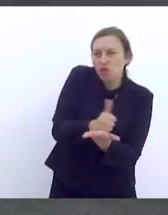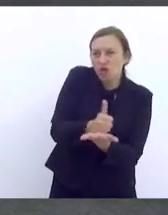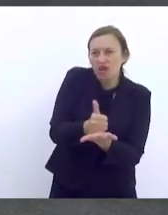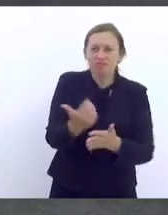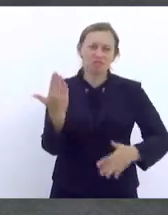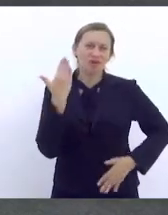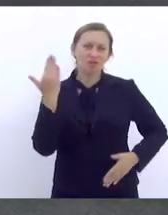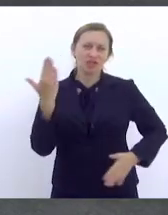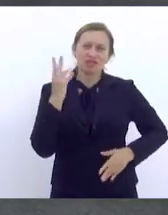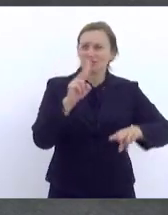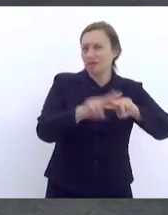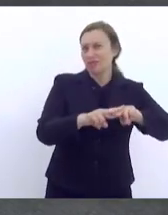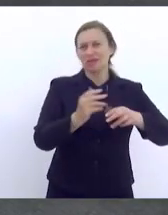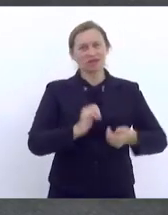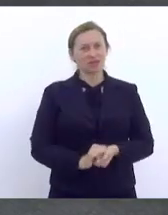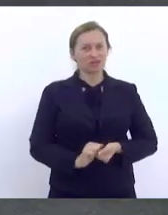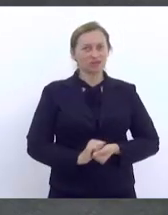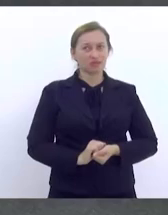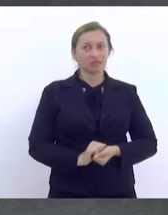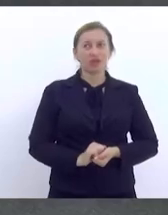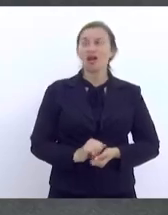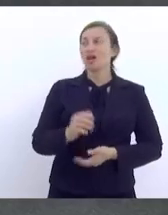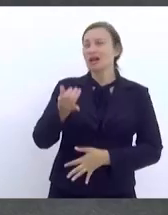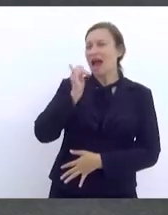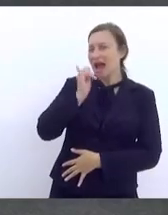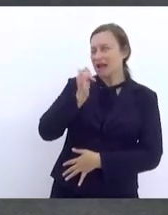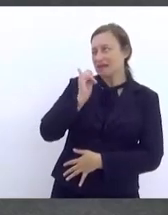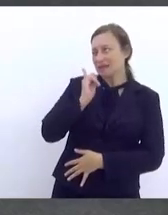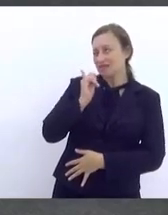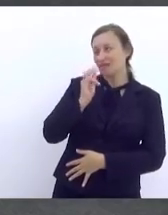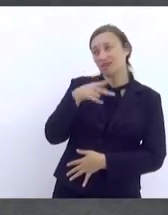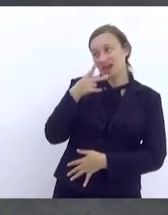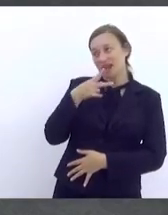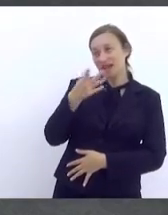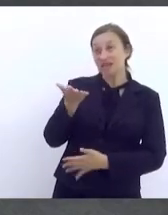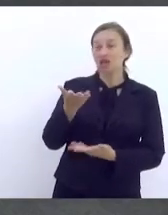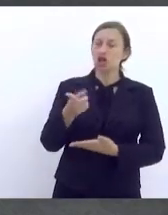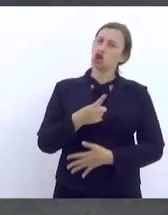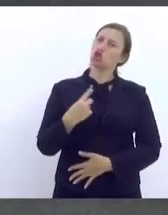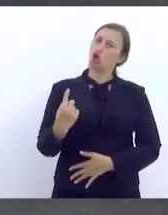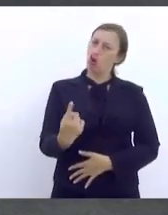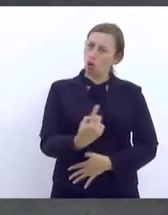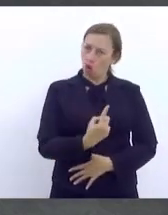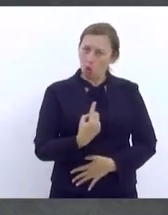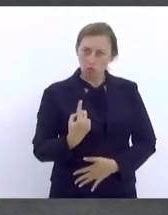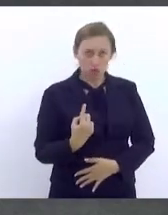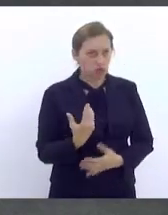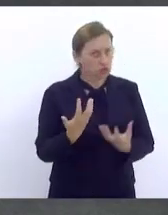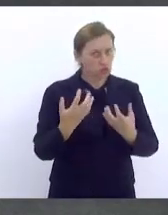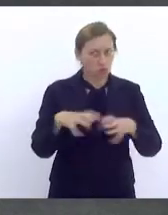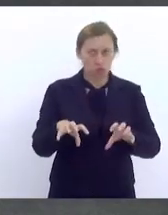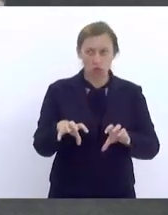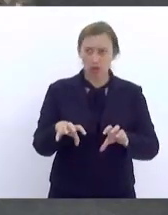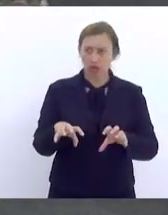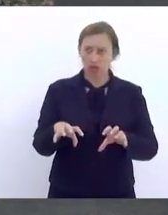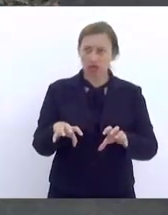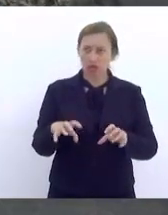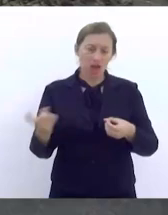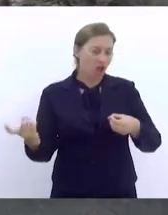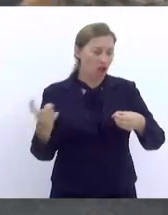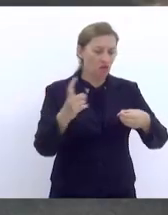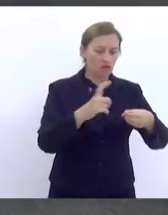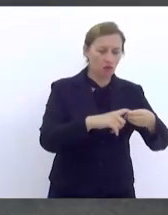geração e eu tenho convicção que a narrativa que vai ser imposta é que nós não queremos a ressocialização